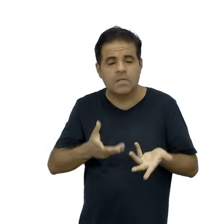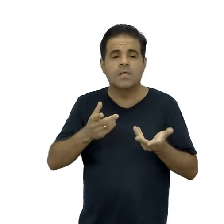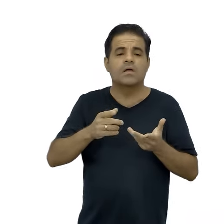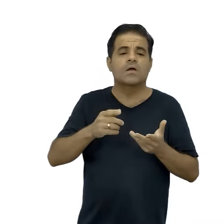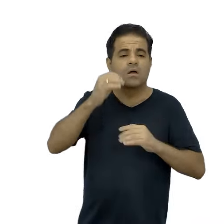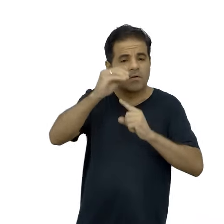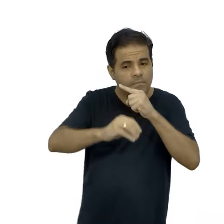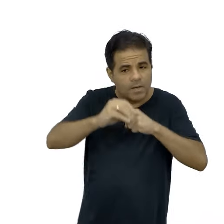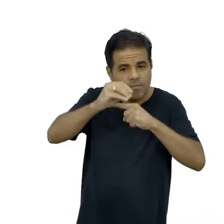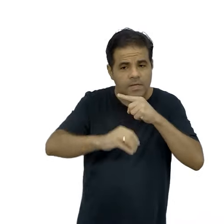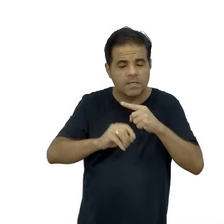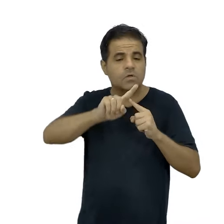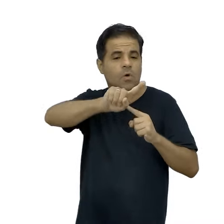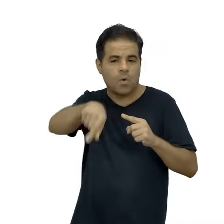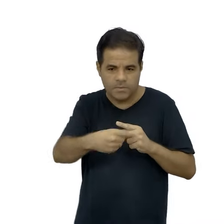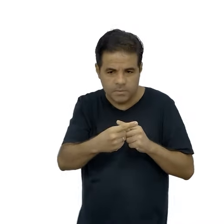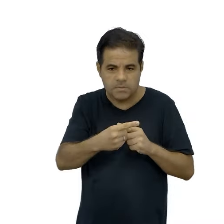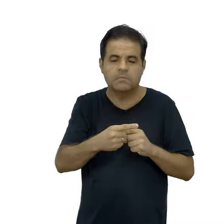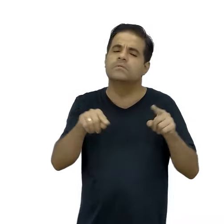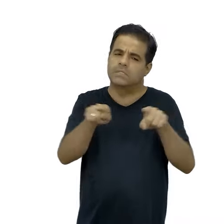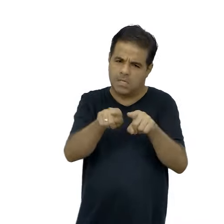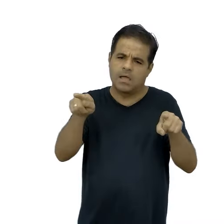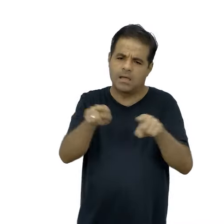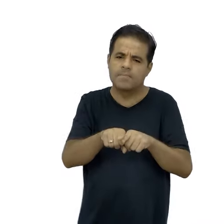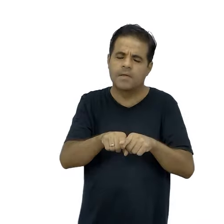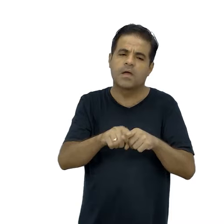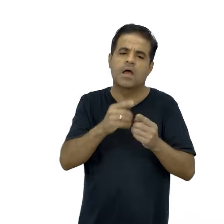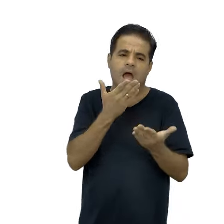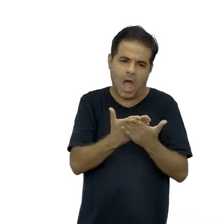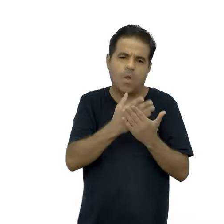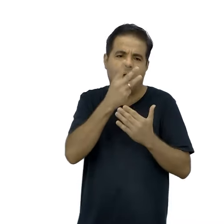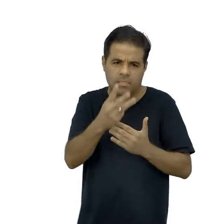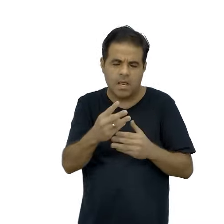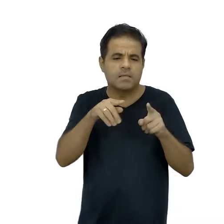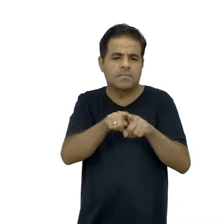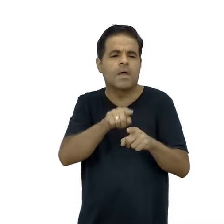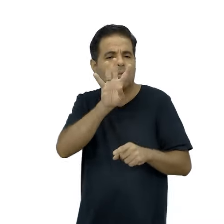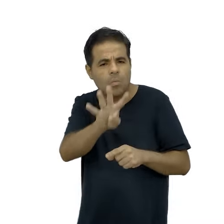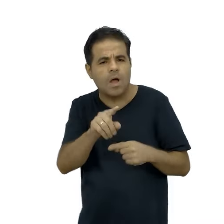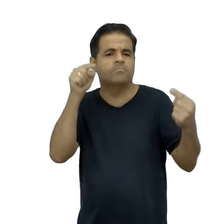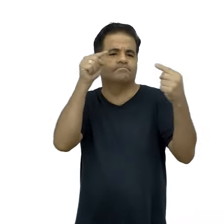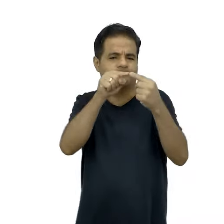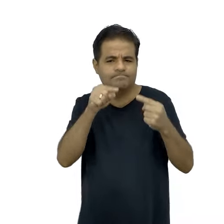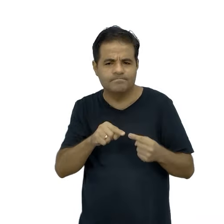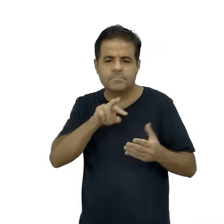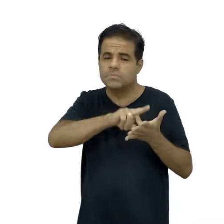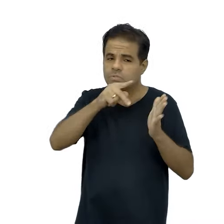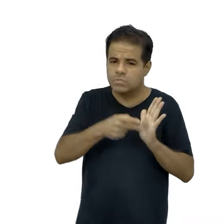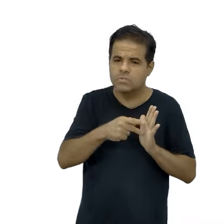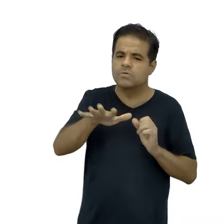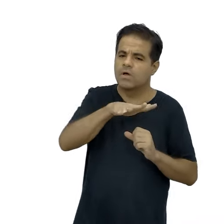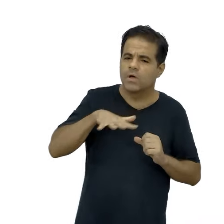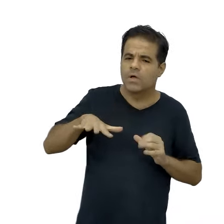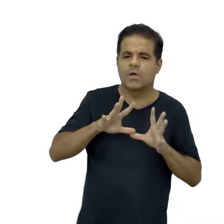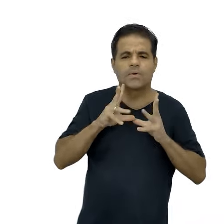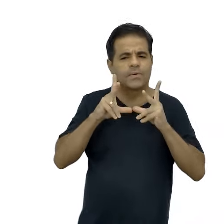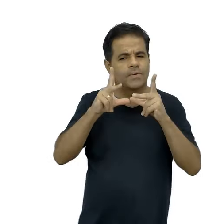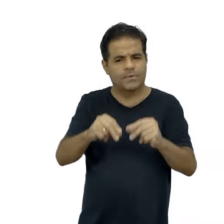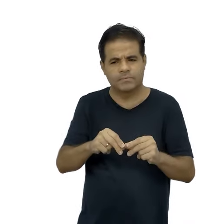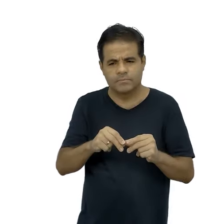fracionária ou decimal. Também, aula 3 e 4, aplicar o significado de parte, todo e